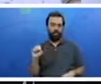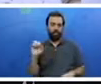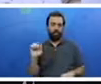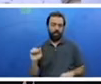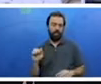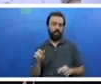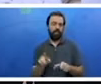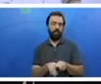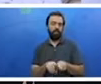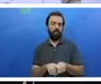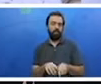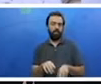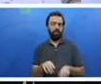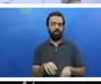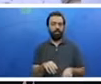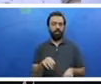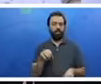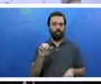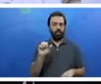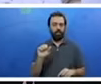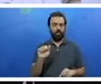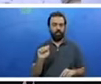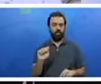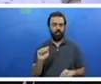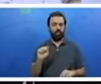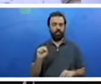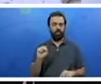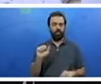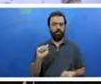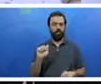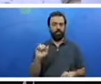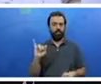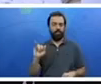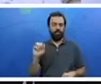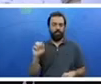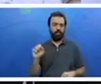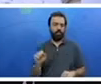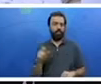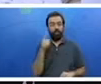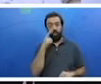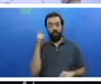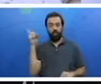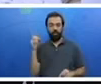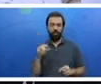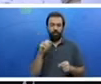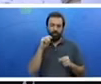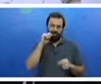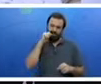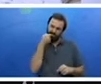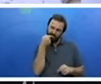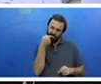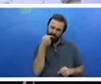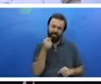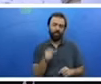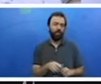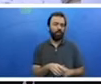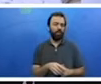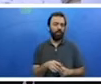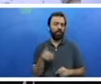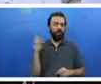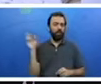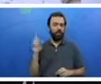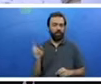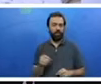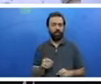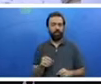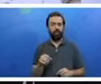imagem A, nós temos um exemplo de ácido, que é o azedo do limão. Na imagem B, nós temos aqui